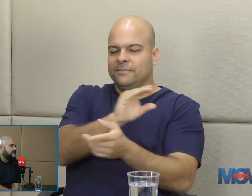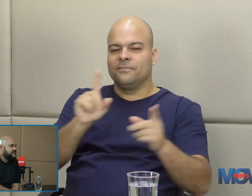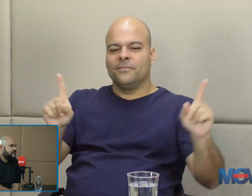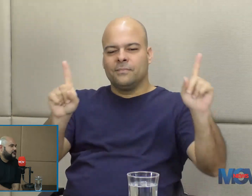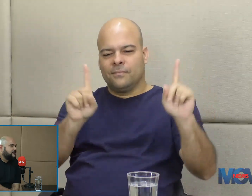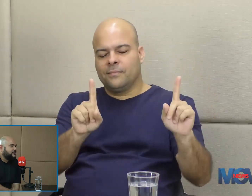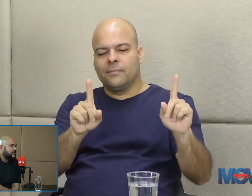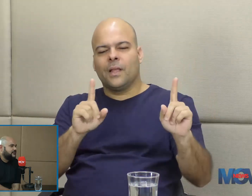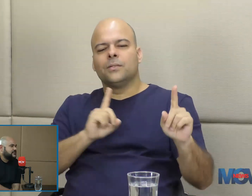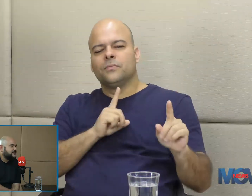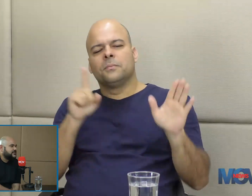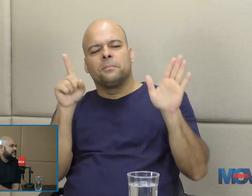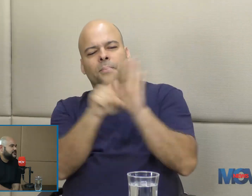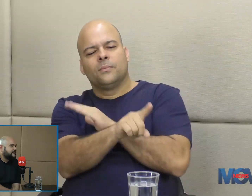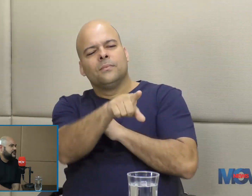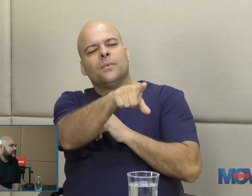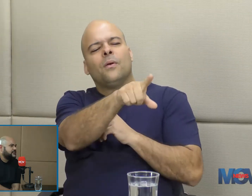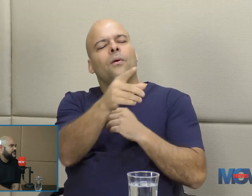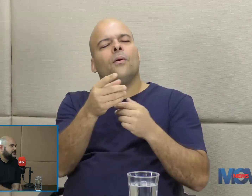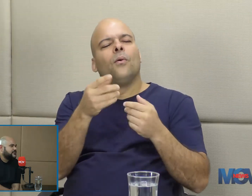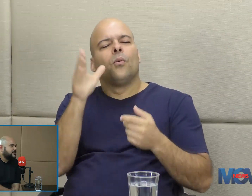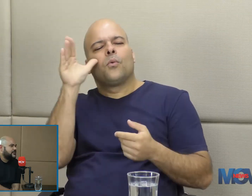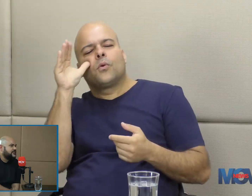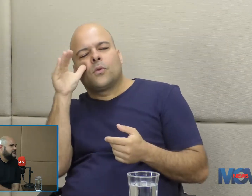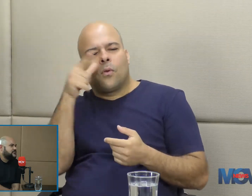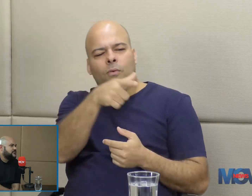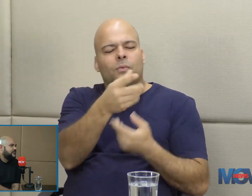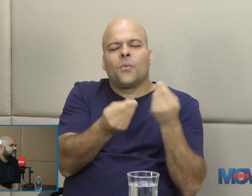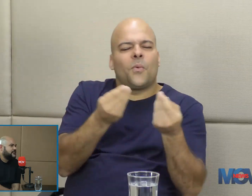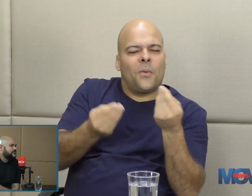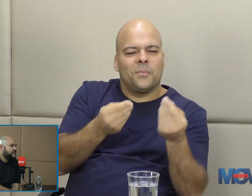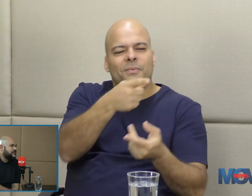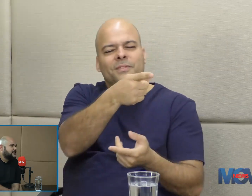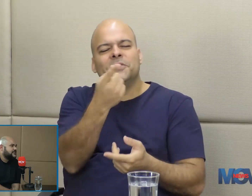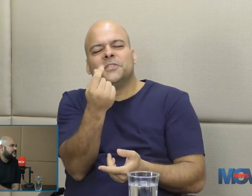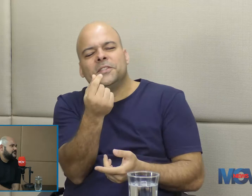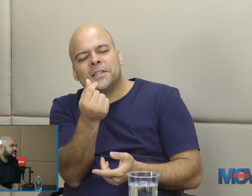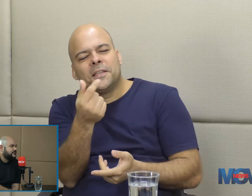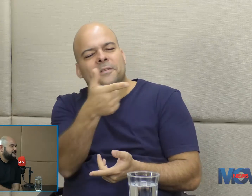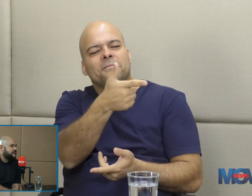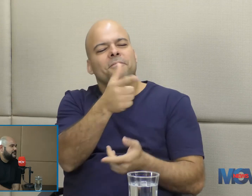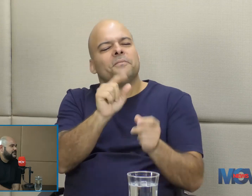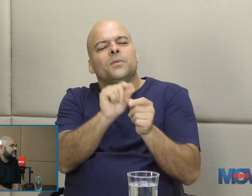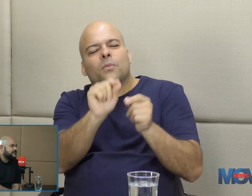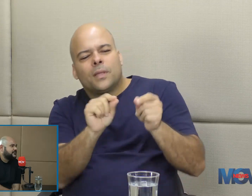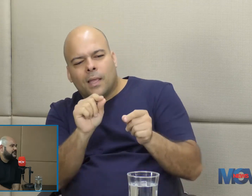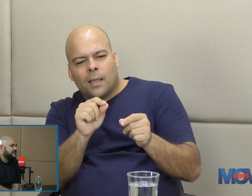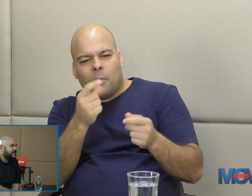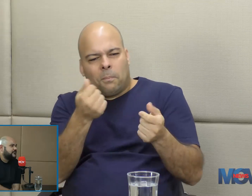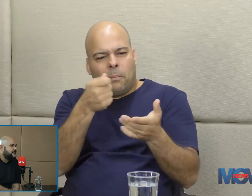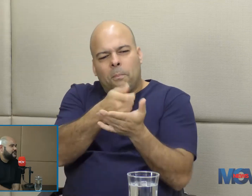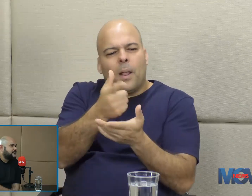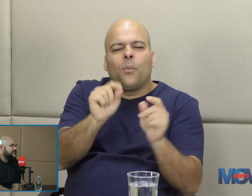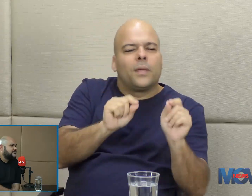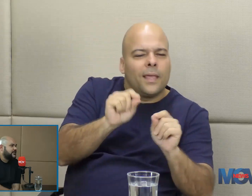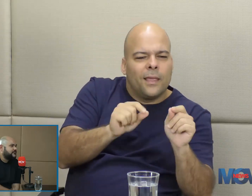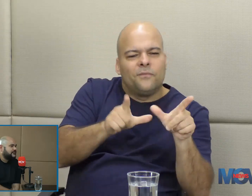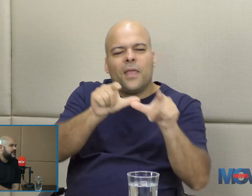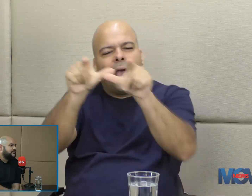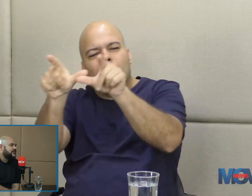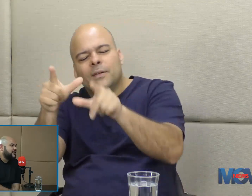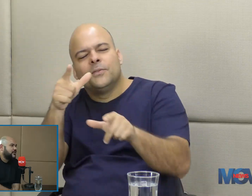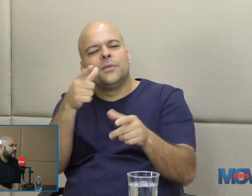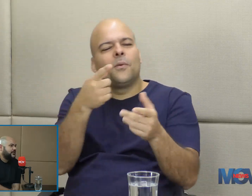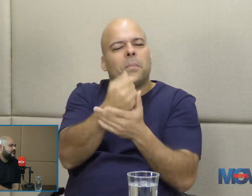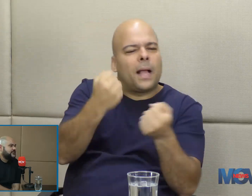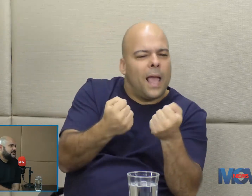Acontece que tinha o programa do Silvio Santos que vinham algumas pessoas e pediam algumas coisas e o apresentador ele dava algumas coisas, ele